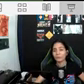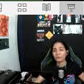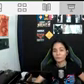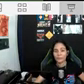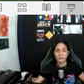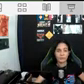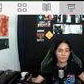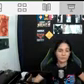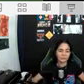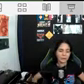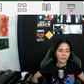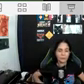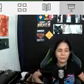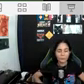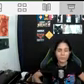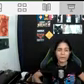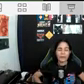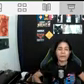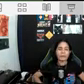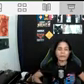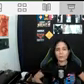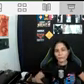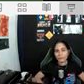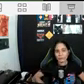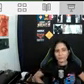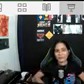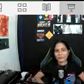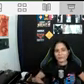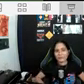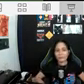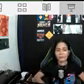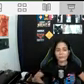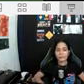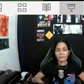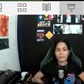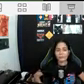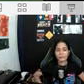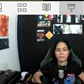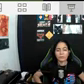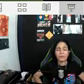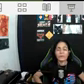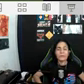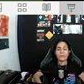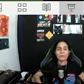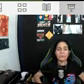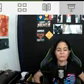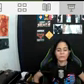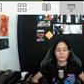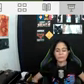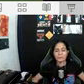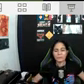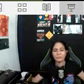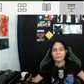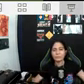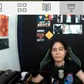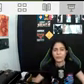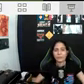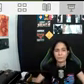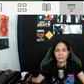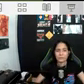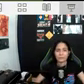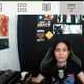que fumam versus pessoas que não fumam. Então, hoje, né, já se sabe que pessoas que fumam, eles possuem uma